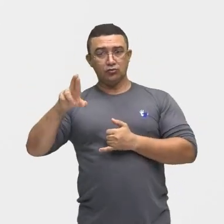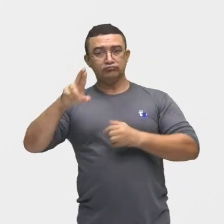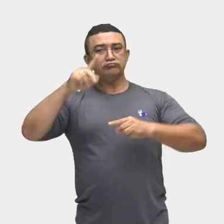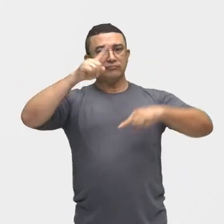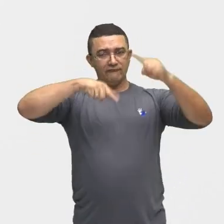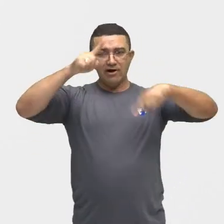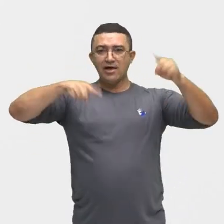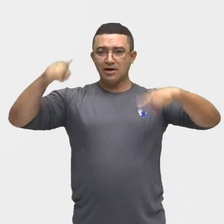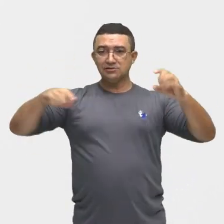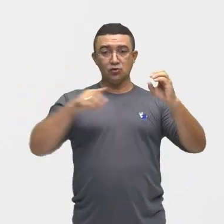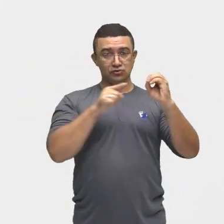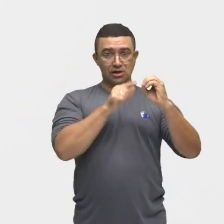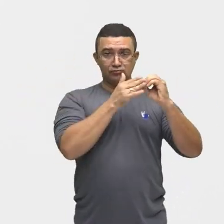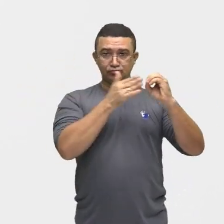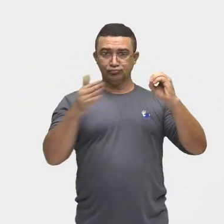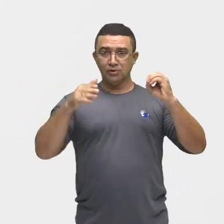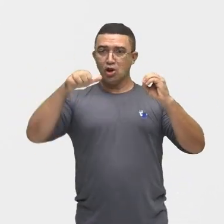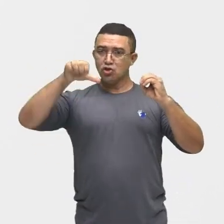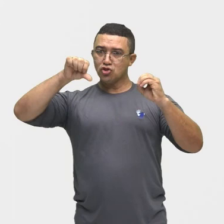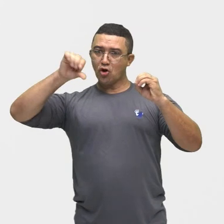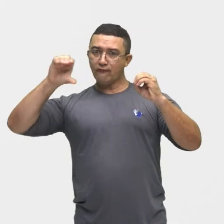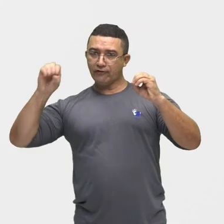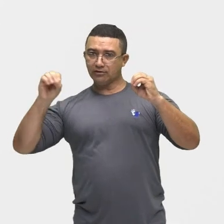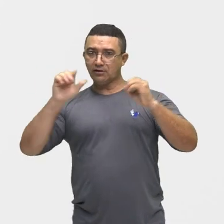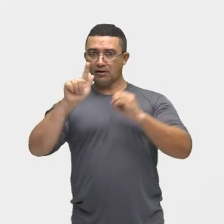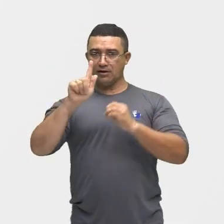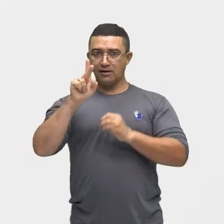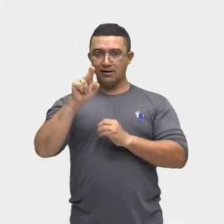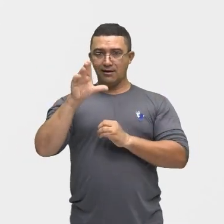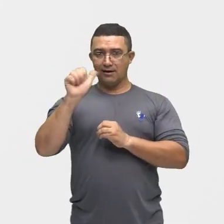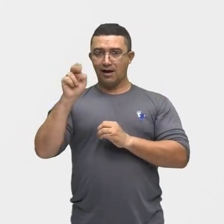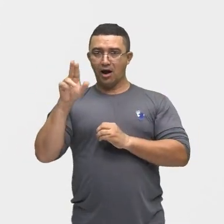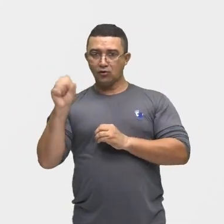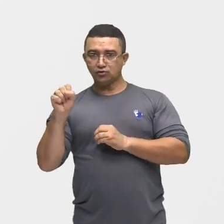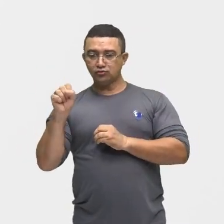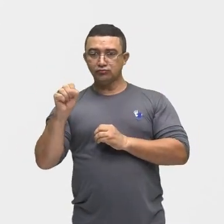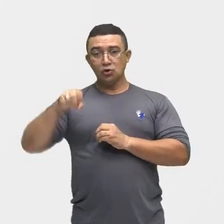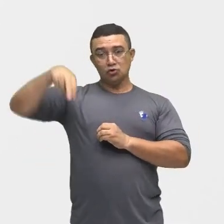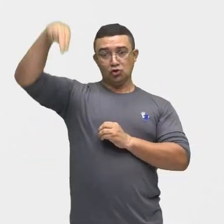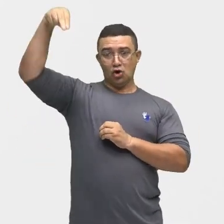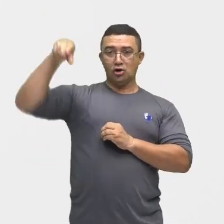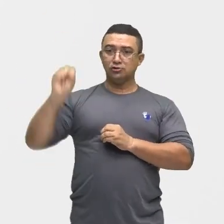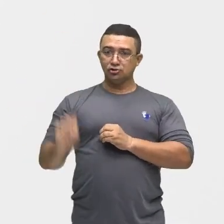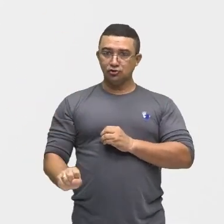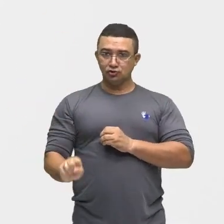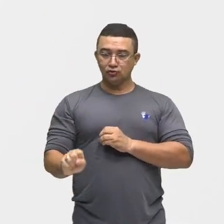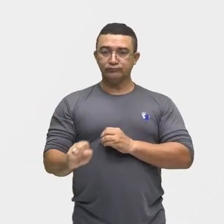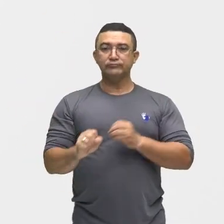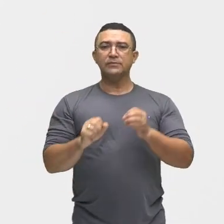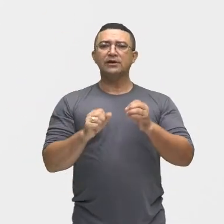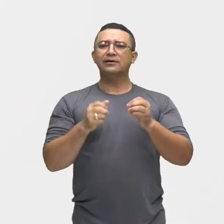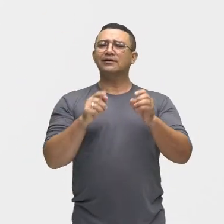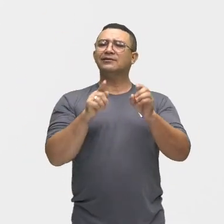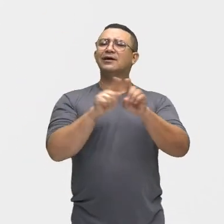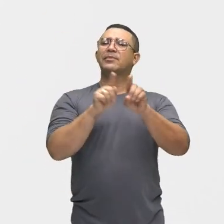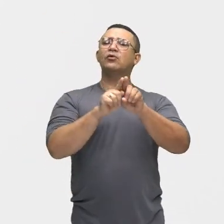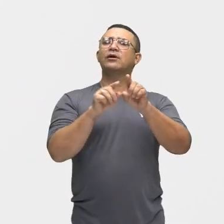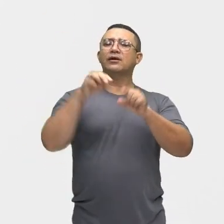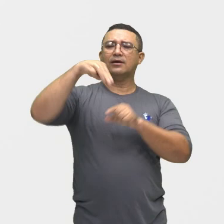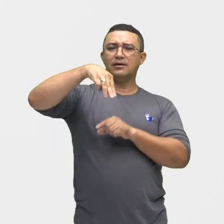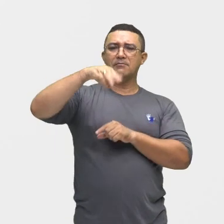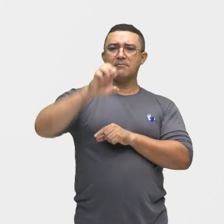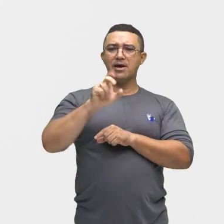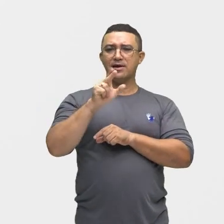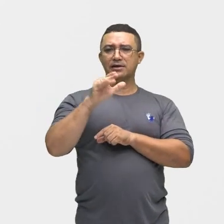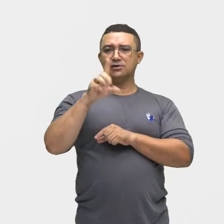de 0 a 90 graus, tanto para o norte quanto para o sul. E os meridianos, eles já vão ser utilizados aí para